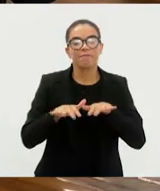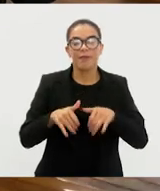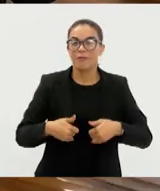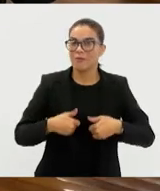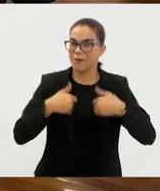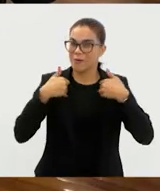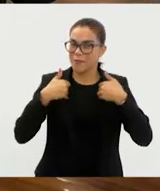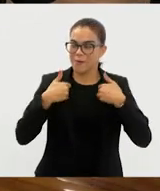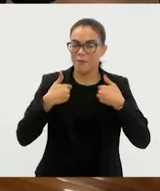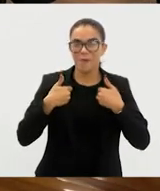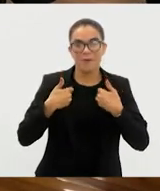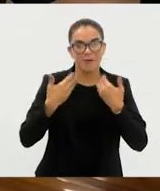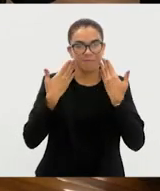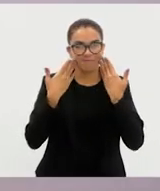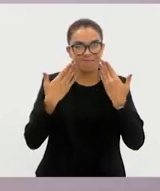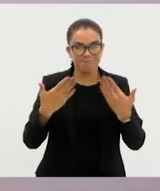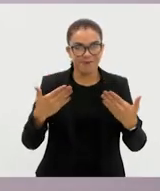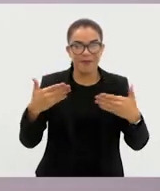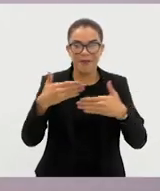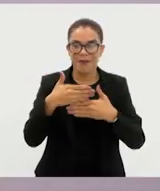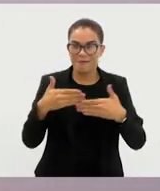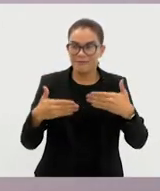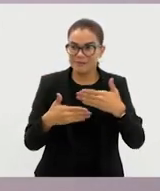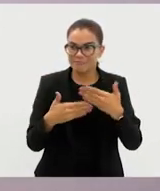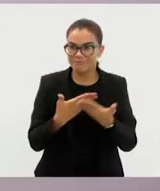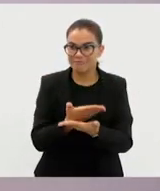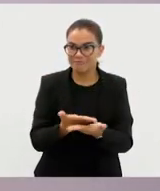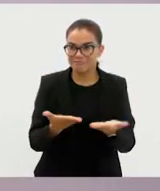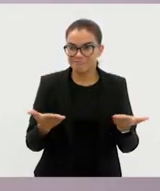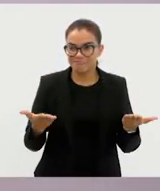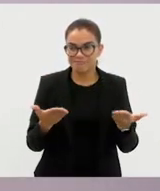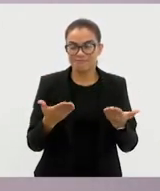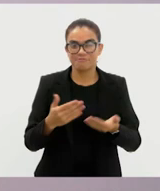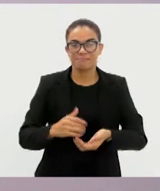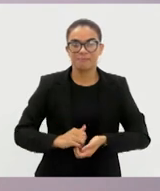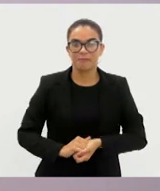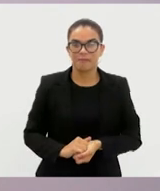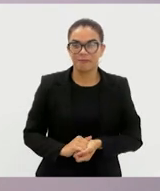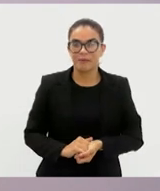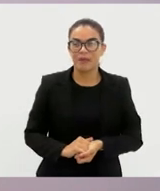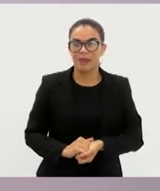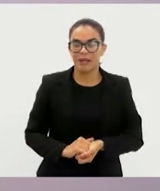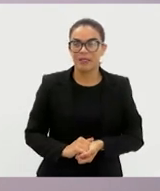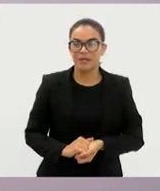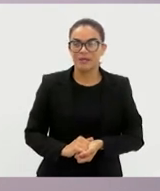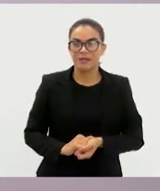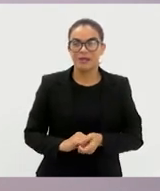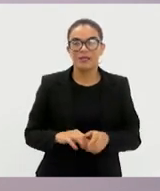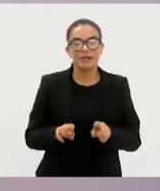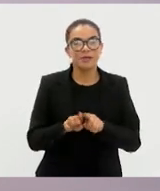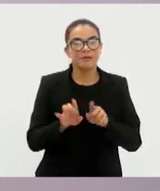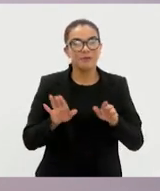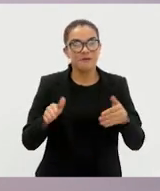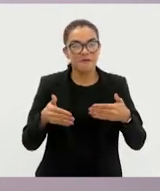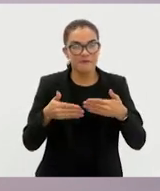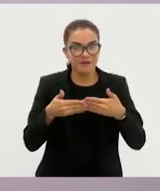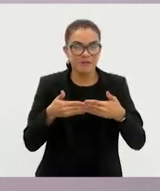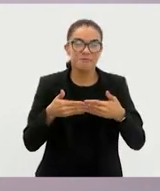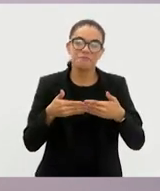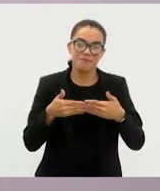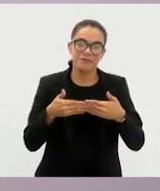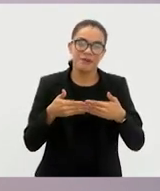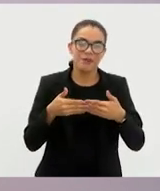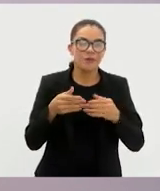essa casa, fazer essa apresentação para os senhores e senhoras. O fechamento do exercício... Geralmente,